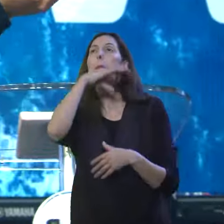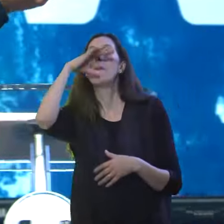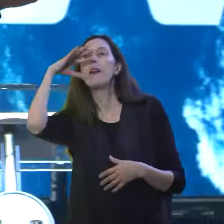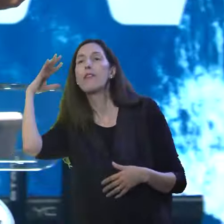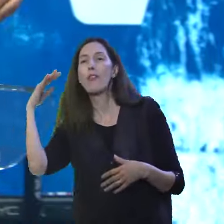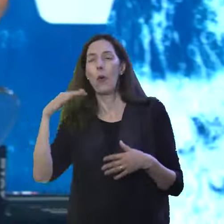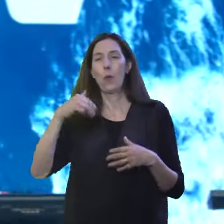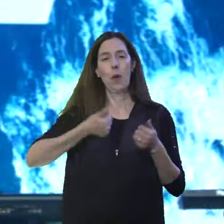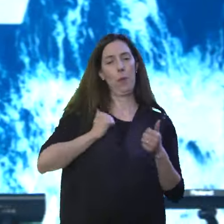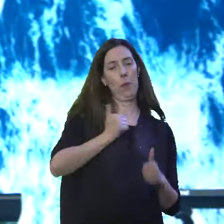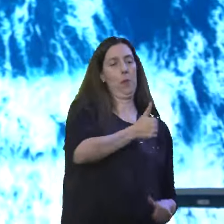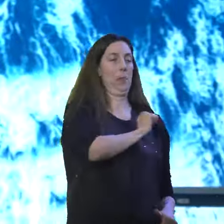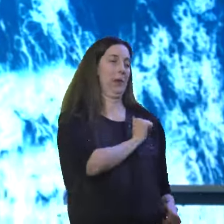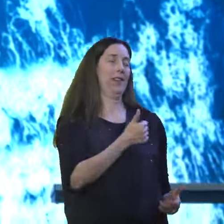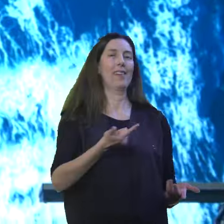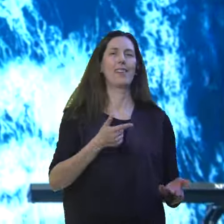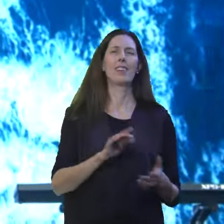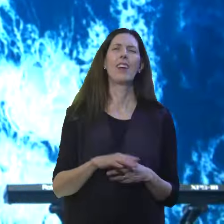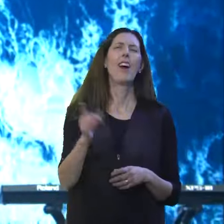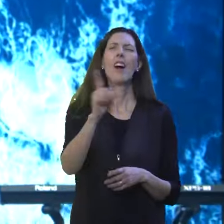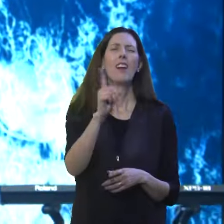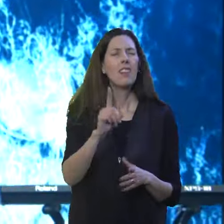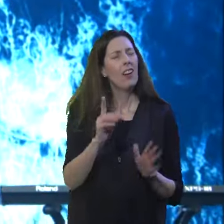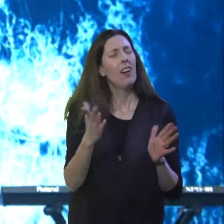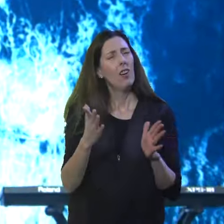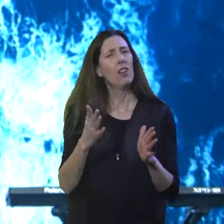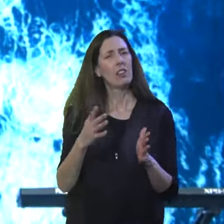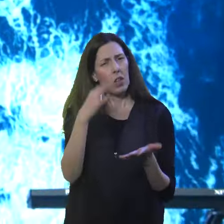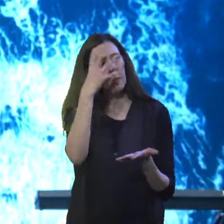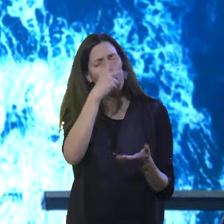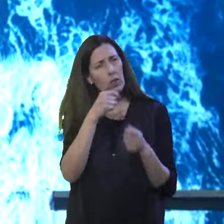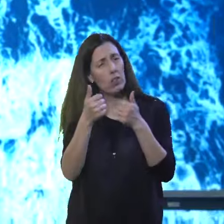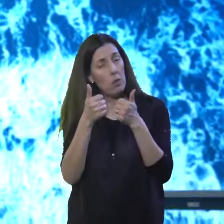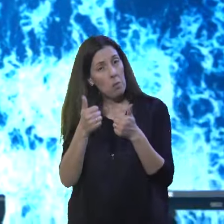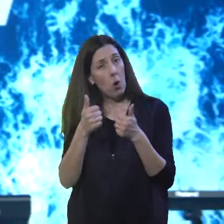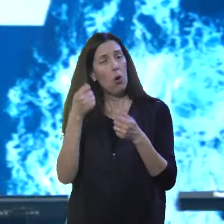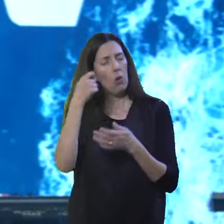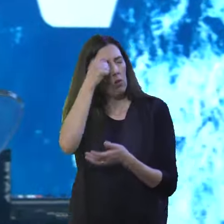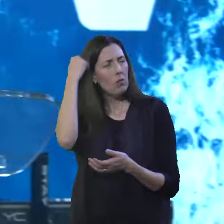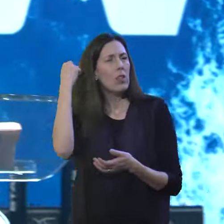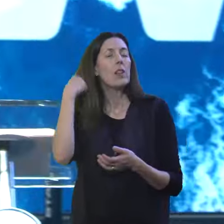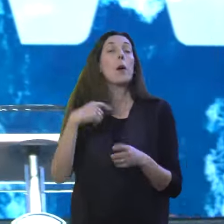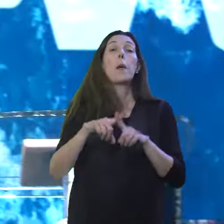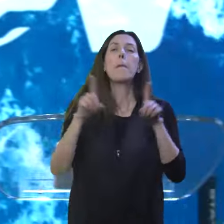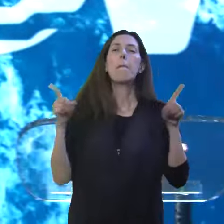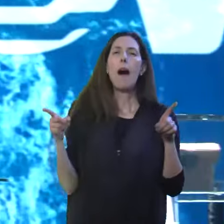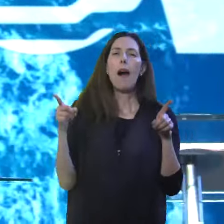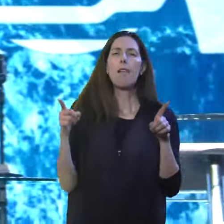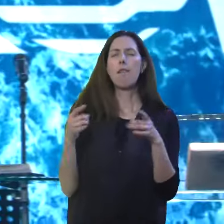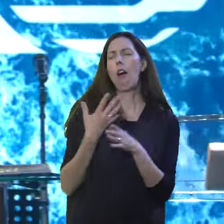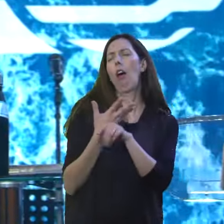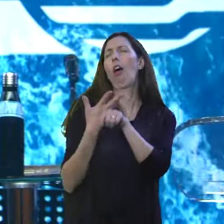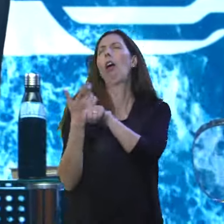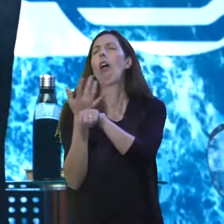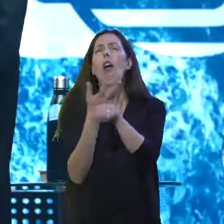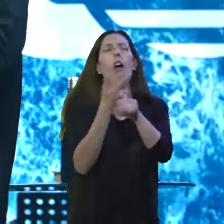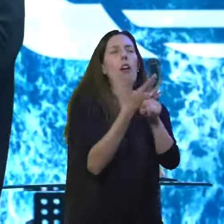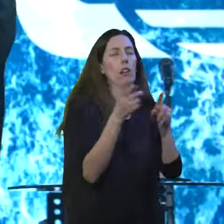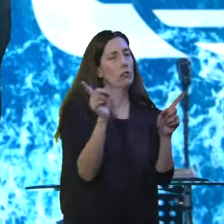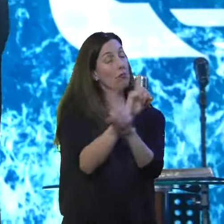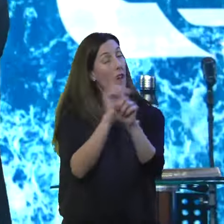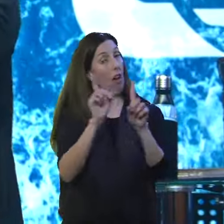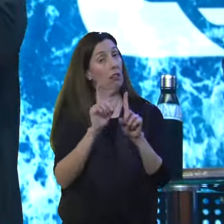enfim. Mas não de um jeito sensual. Sabe por quê? Se você se acostuma a fazer isso na adolescência, quando